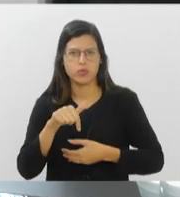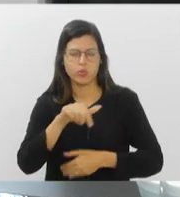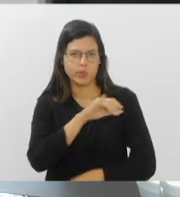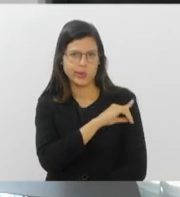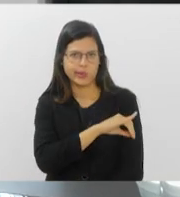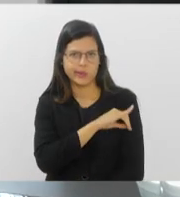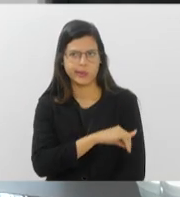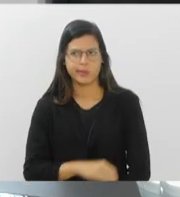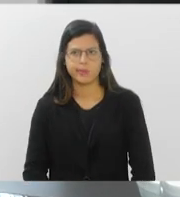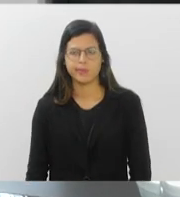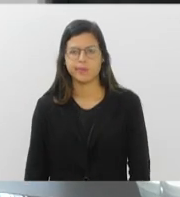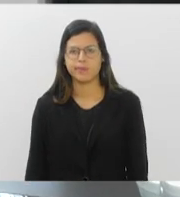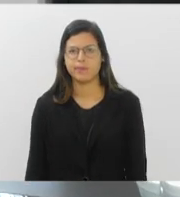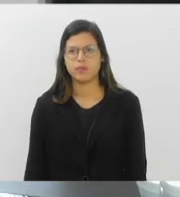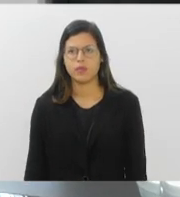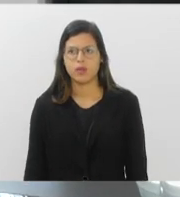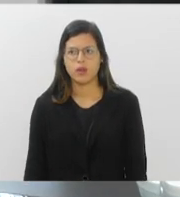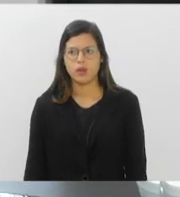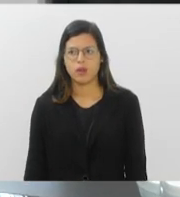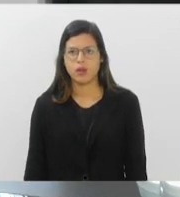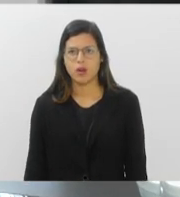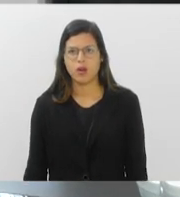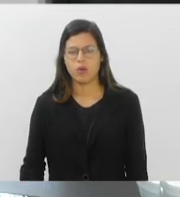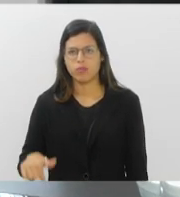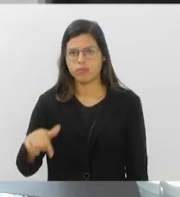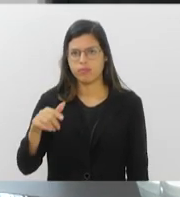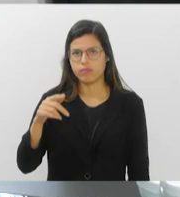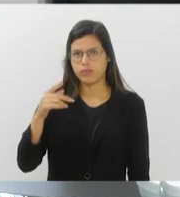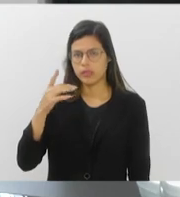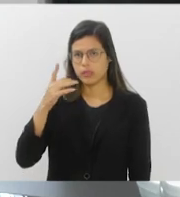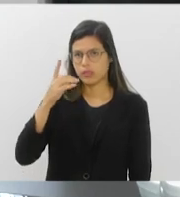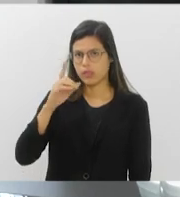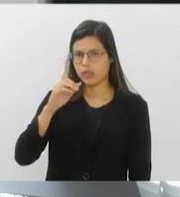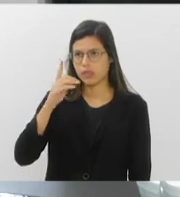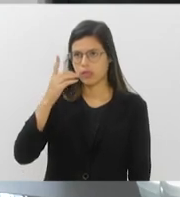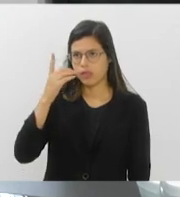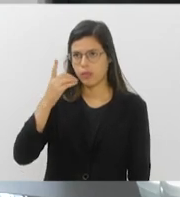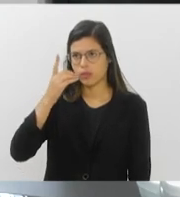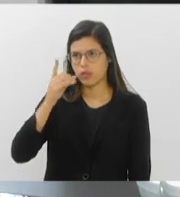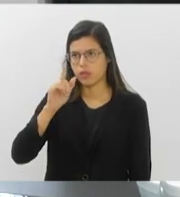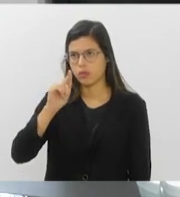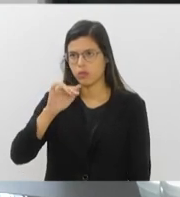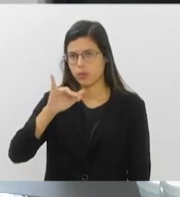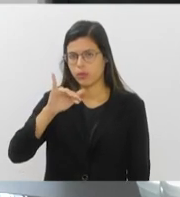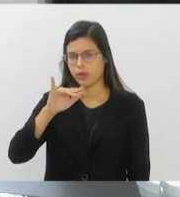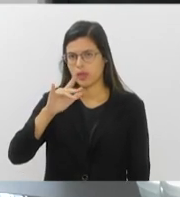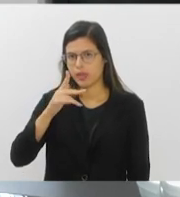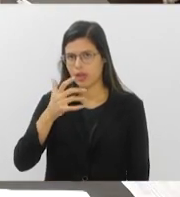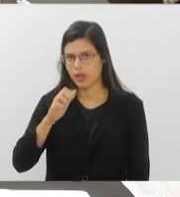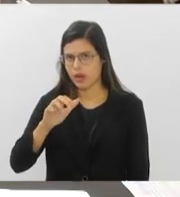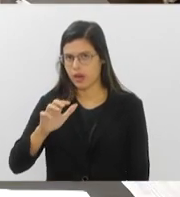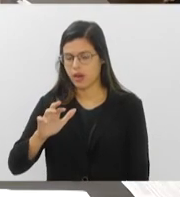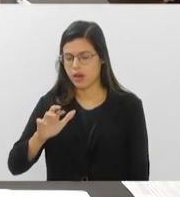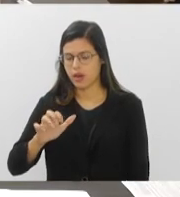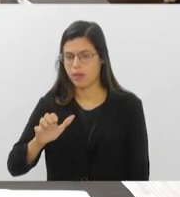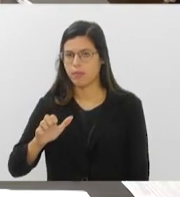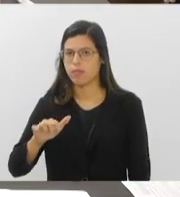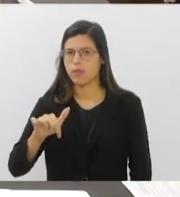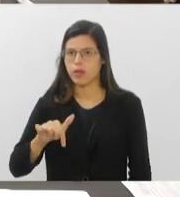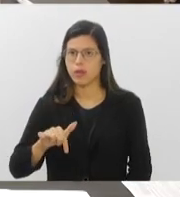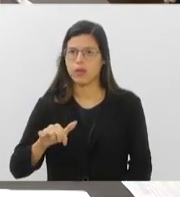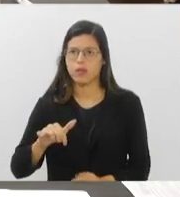Delaroli é pela constitucionalidade, mas... A gente podia mexer no autorizativo. É, para transformá-lo no...